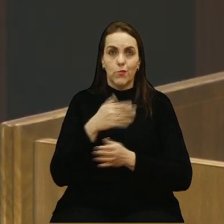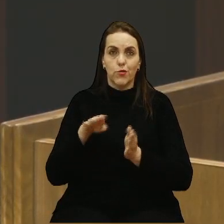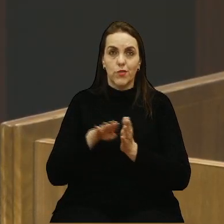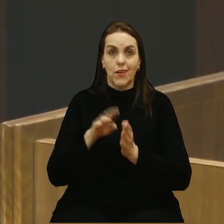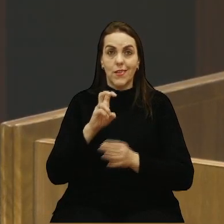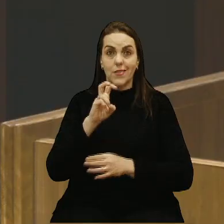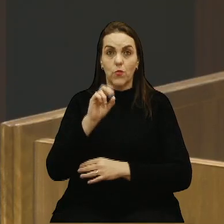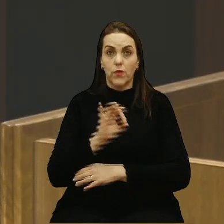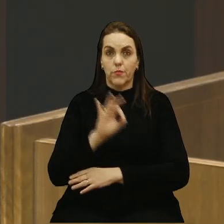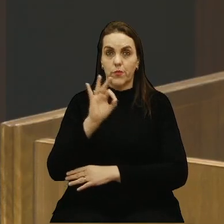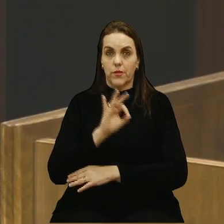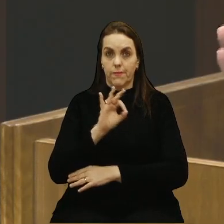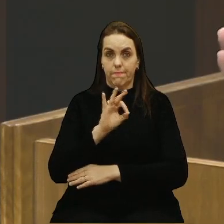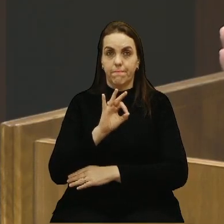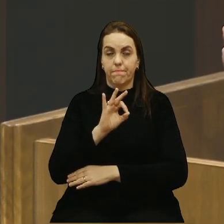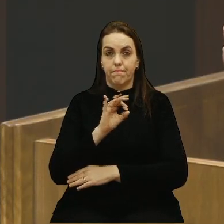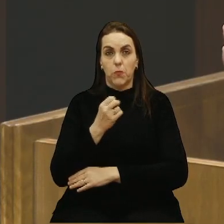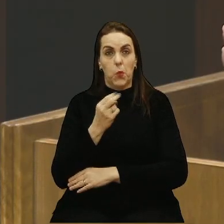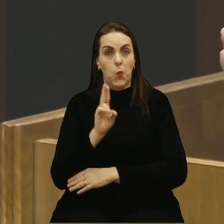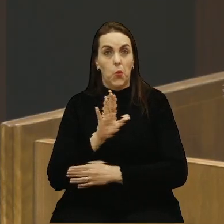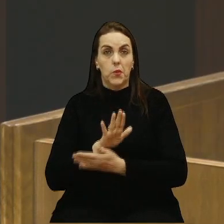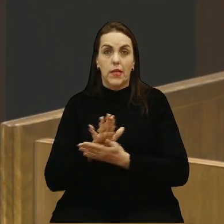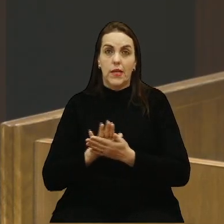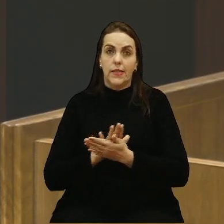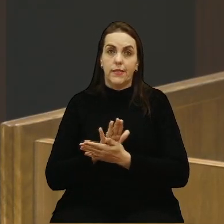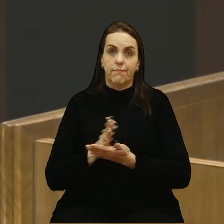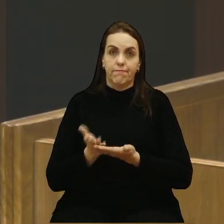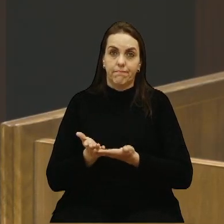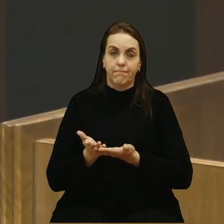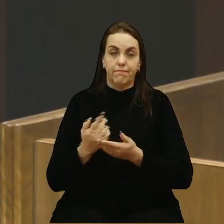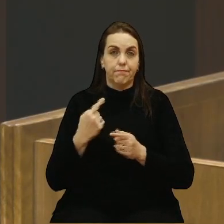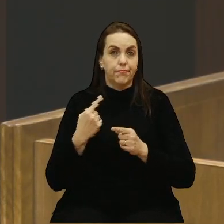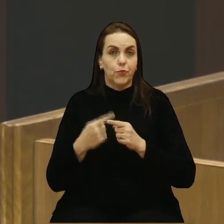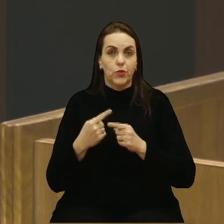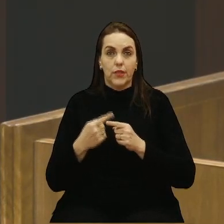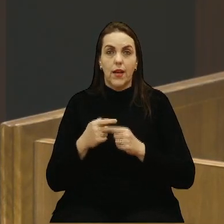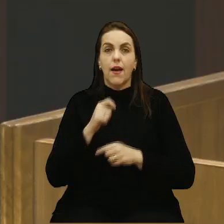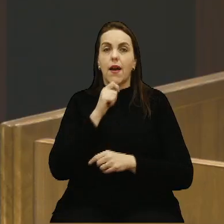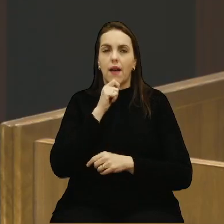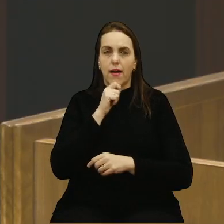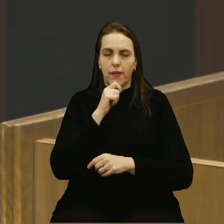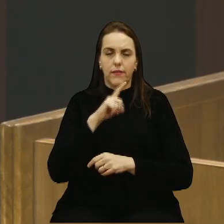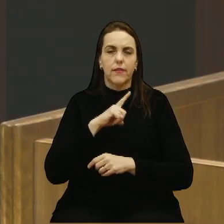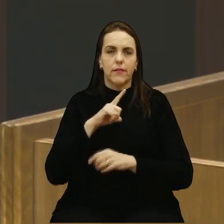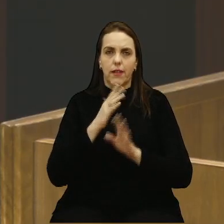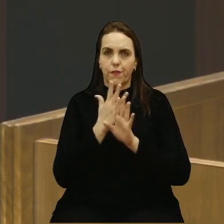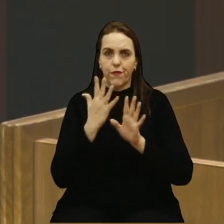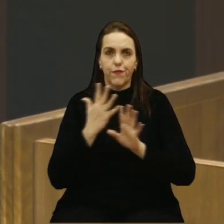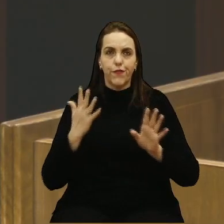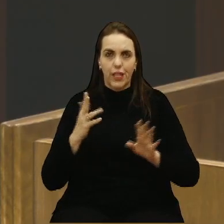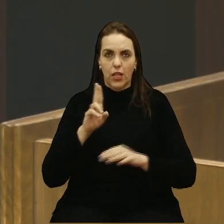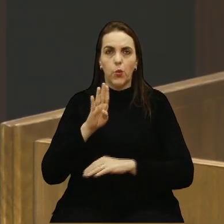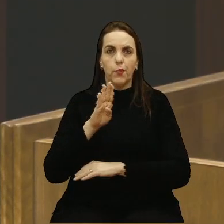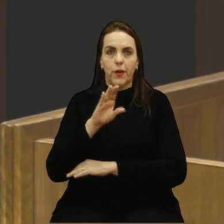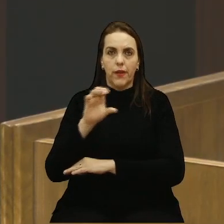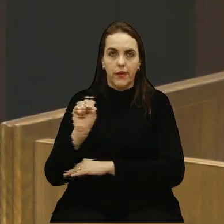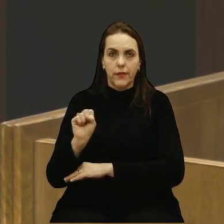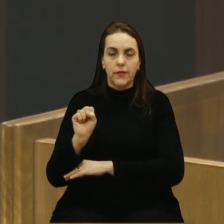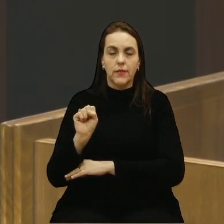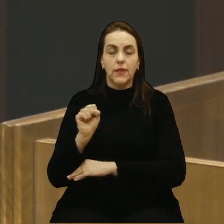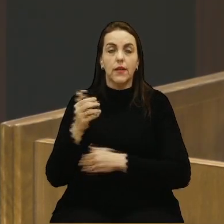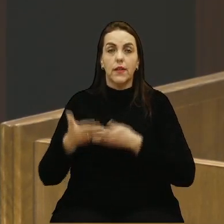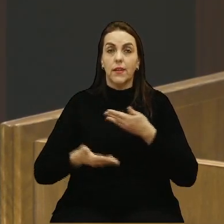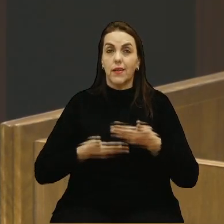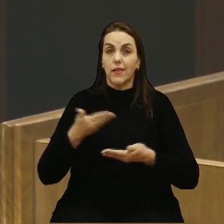50%, ou nada, porque ainda existem filas nas UBS e o